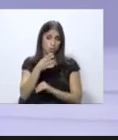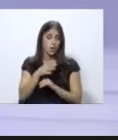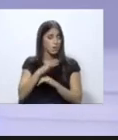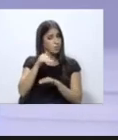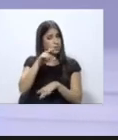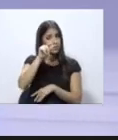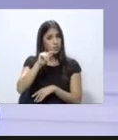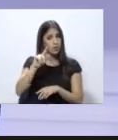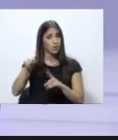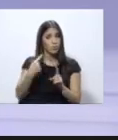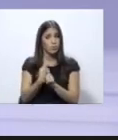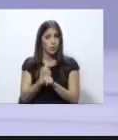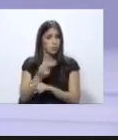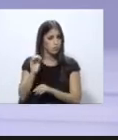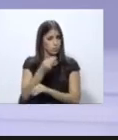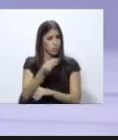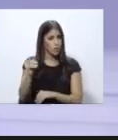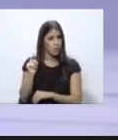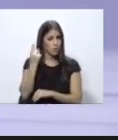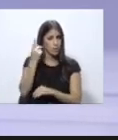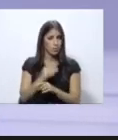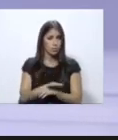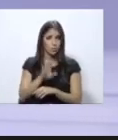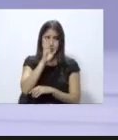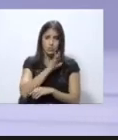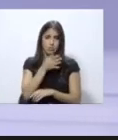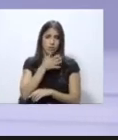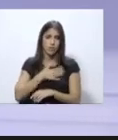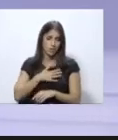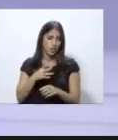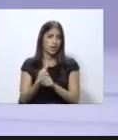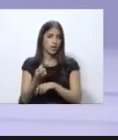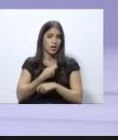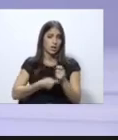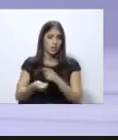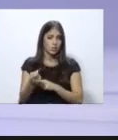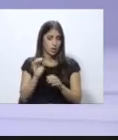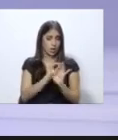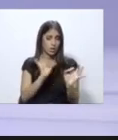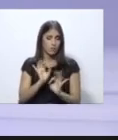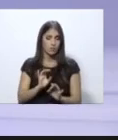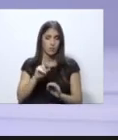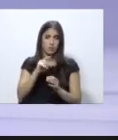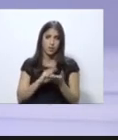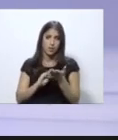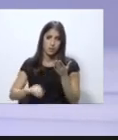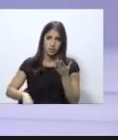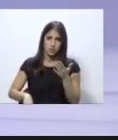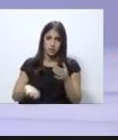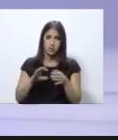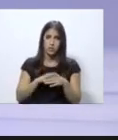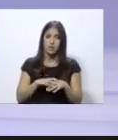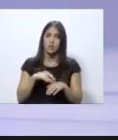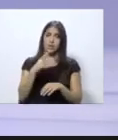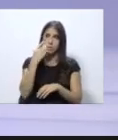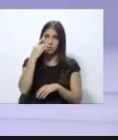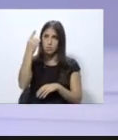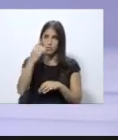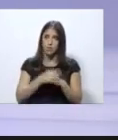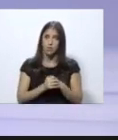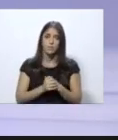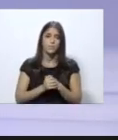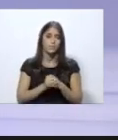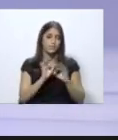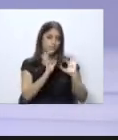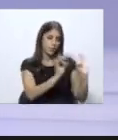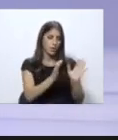coisa. Este senhor, muito rápido, quando o Benfica estava a preparar a contratação do alemão Lucas Waldschmidt, é assim que se diz, deve